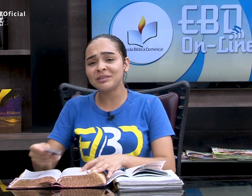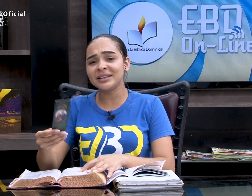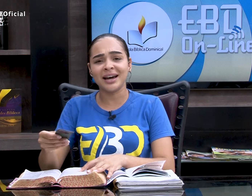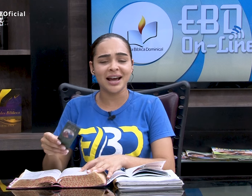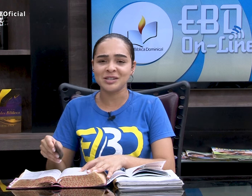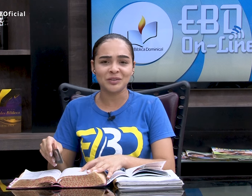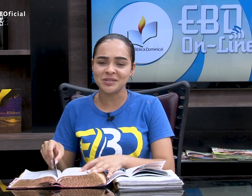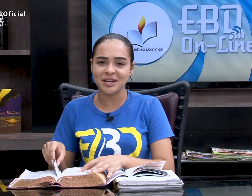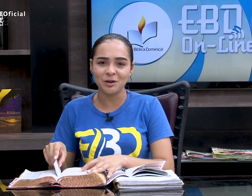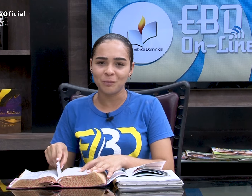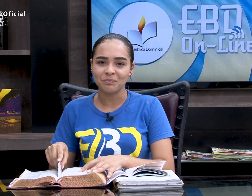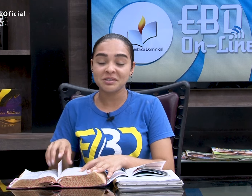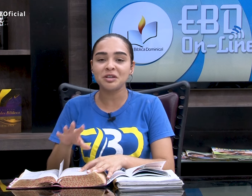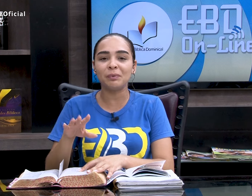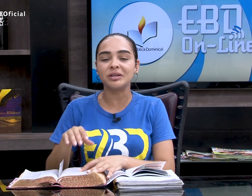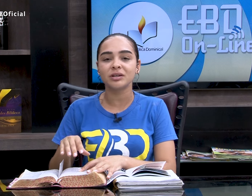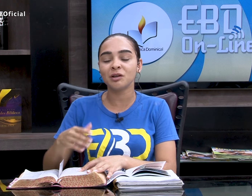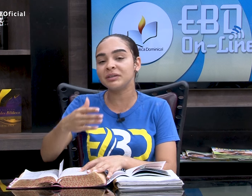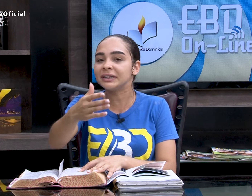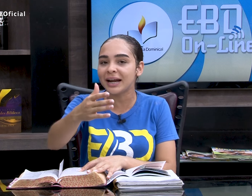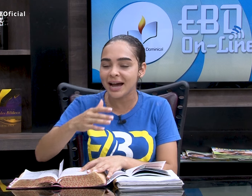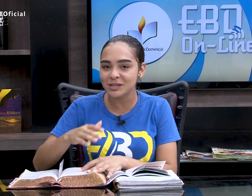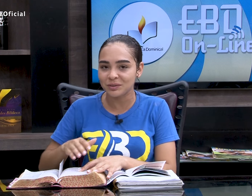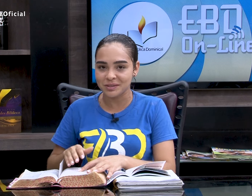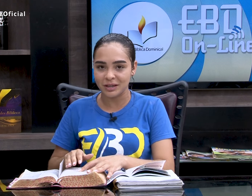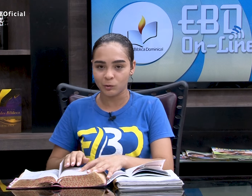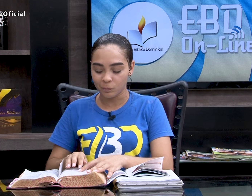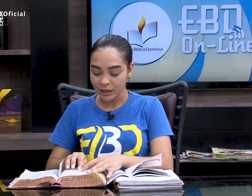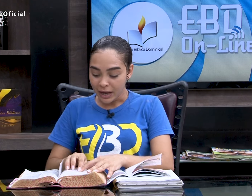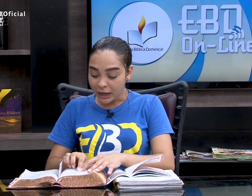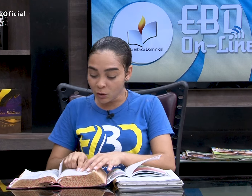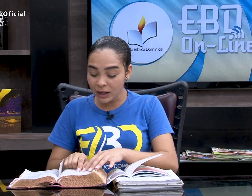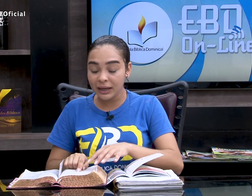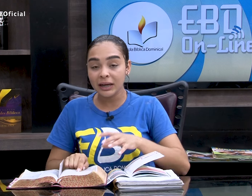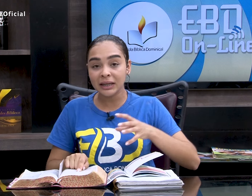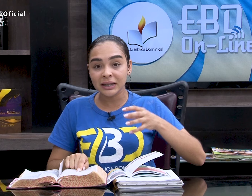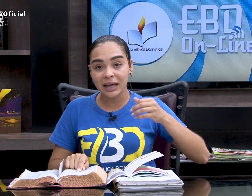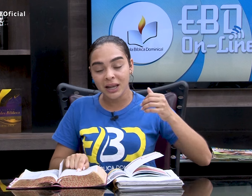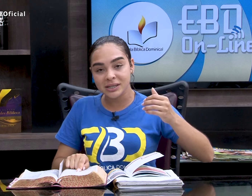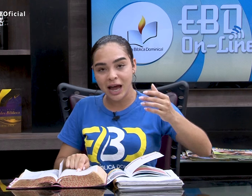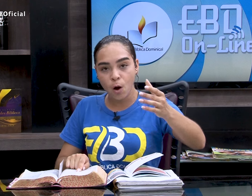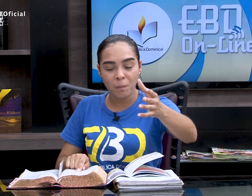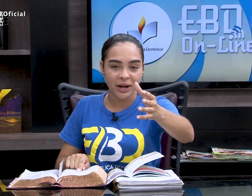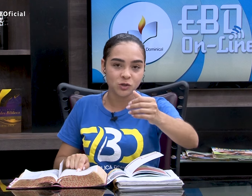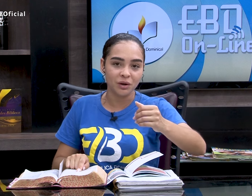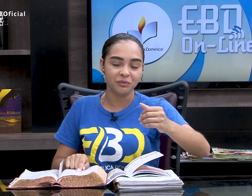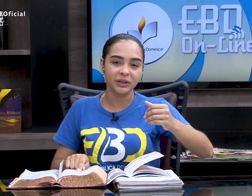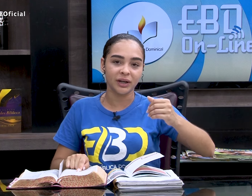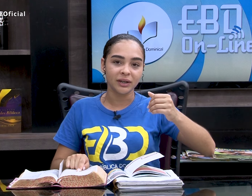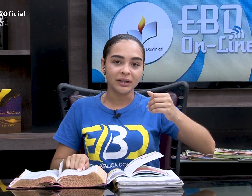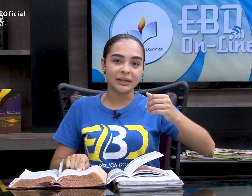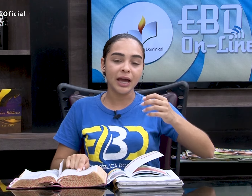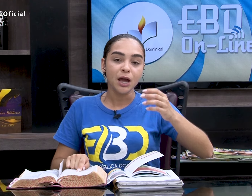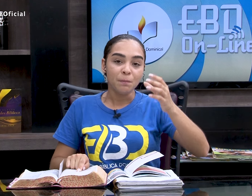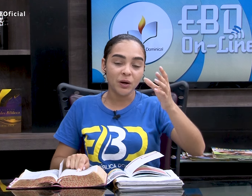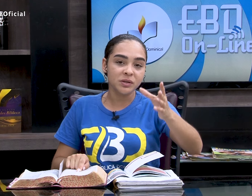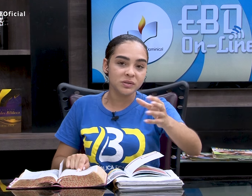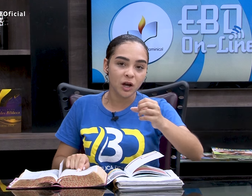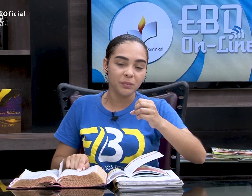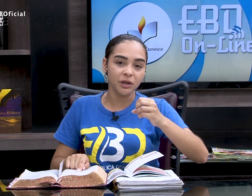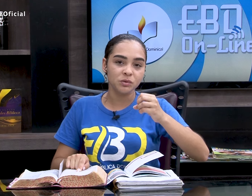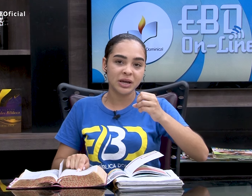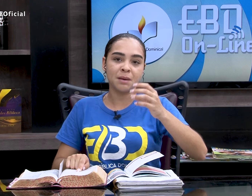não tentarás ao teu Senhor simples não tentarás ao teu Senhor então aquele que tentar lançar algo para a sua vida né para